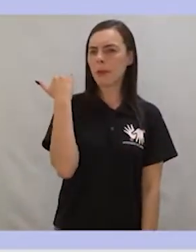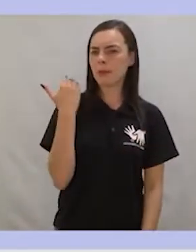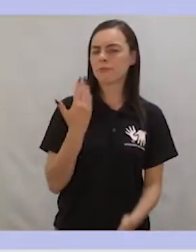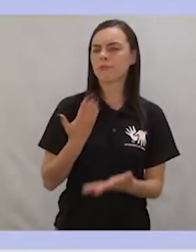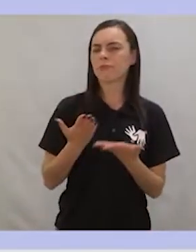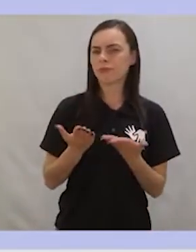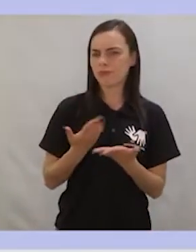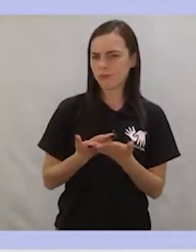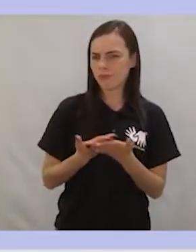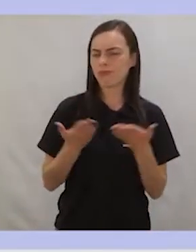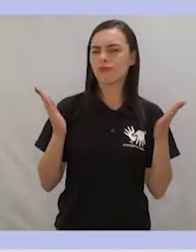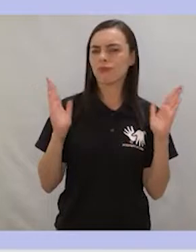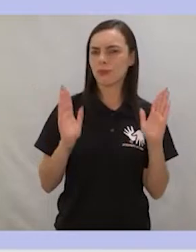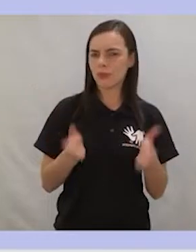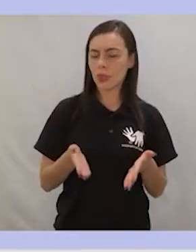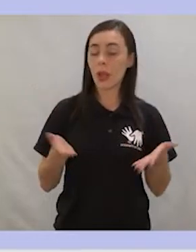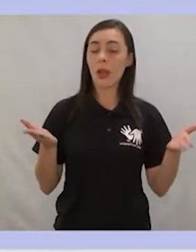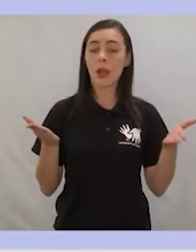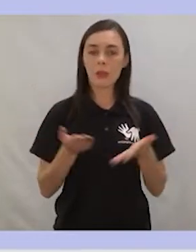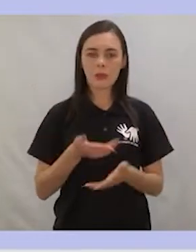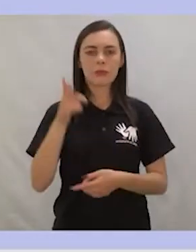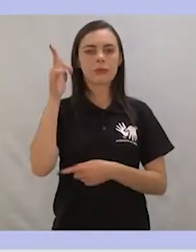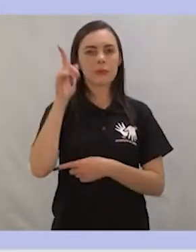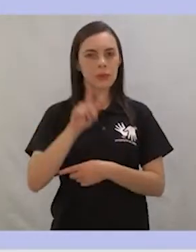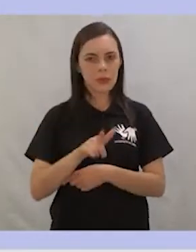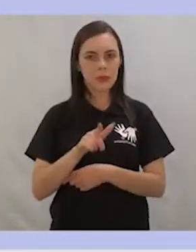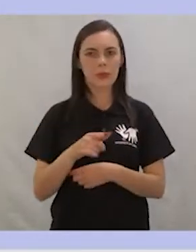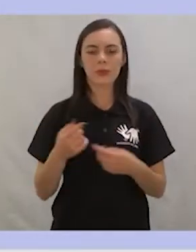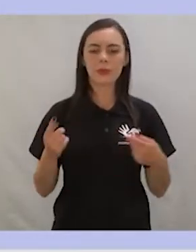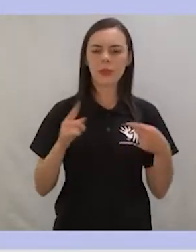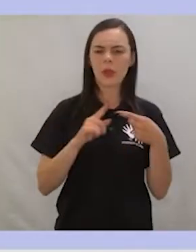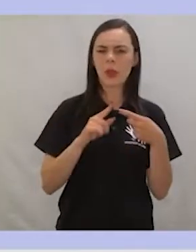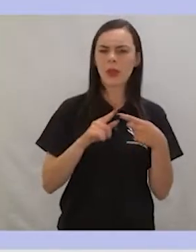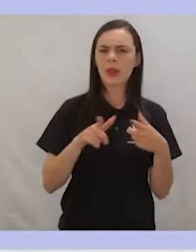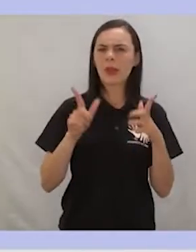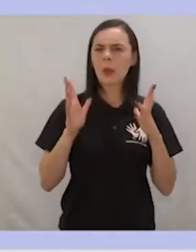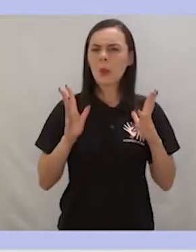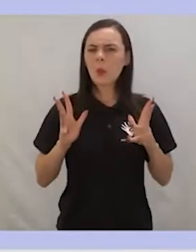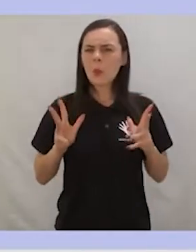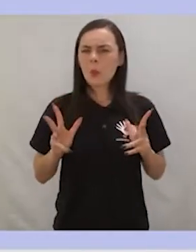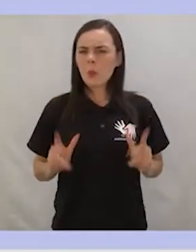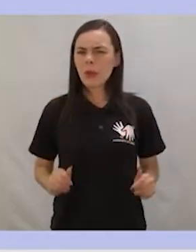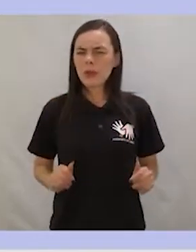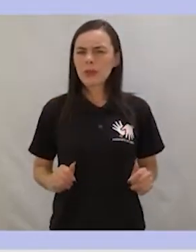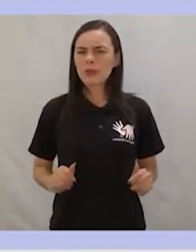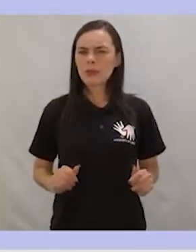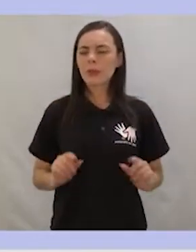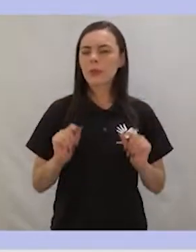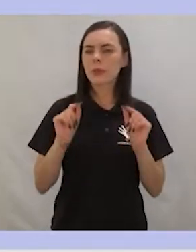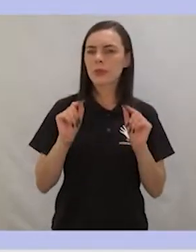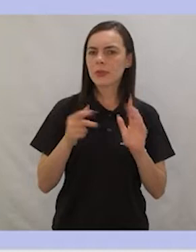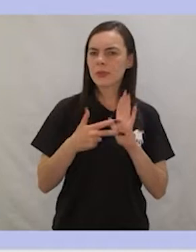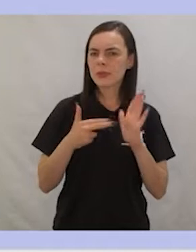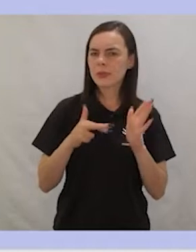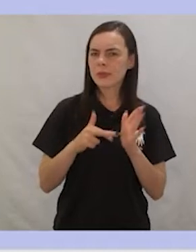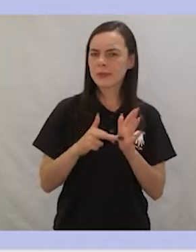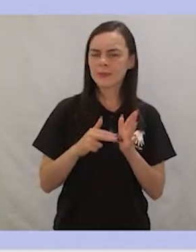já fizemos isso em uma outra aula e hoje a gente vai estar retomando. Então, limpíssimo. O que quer dizer